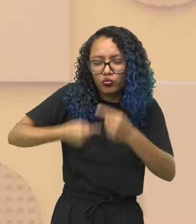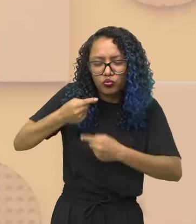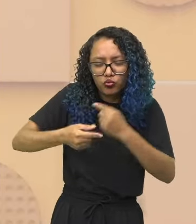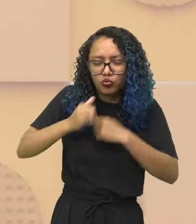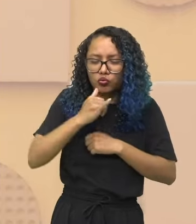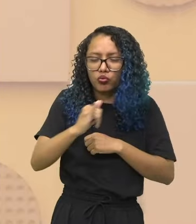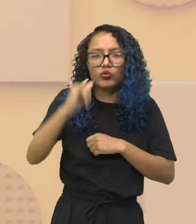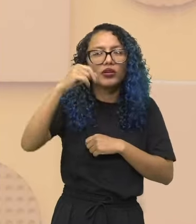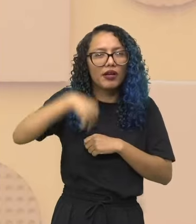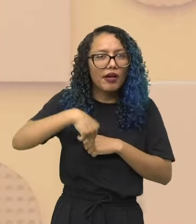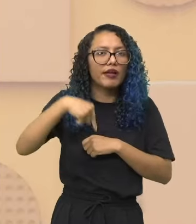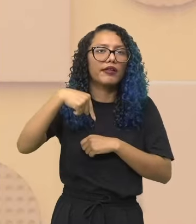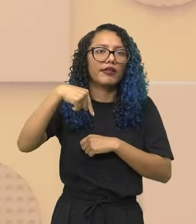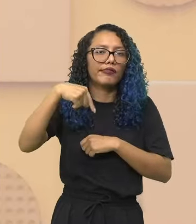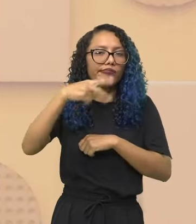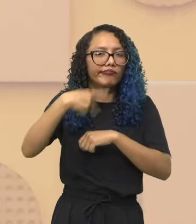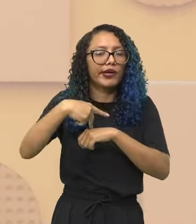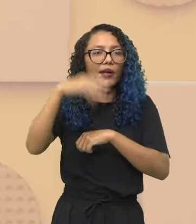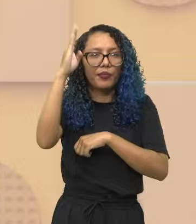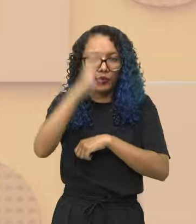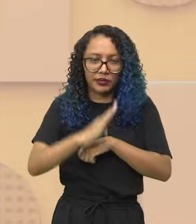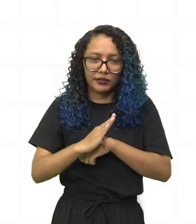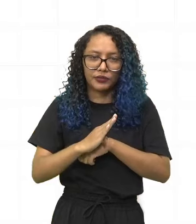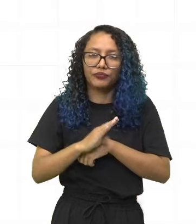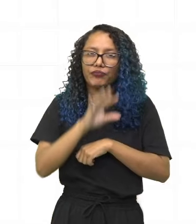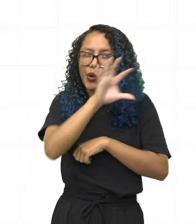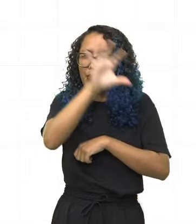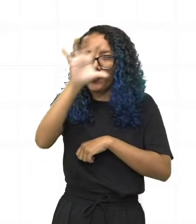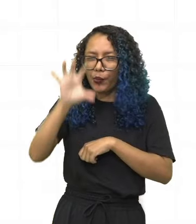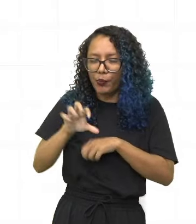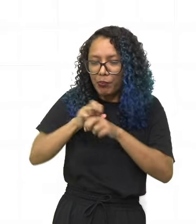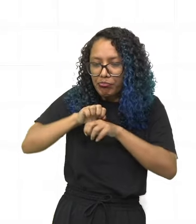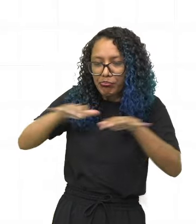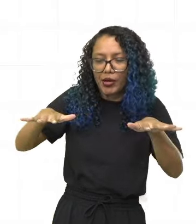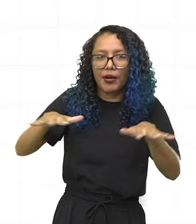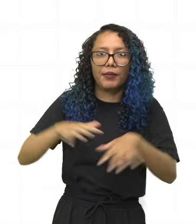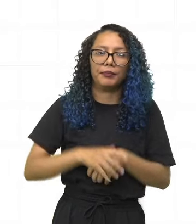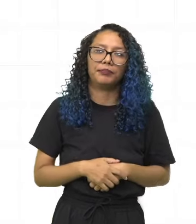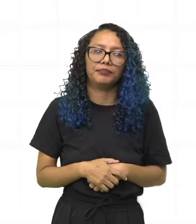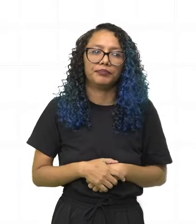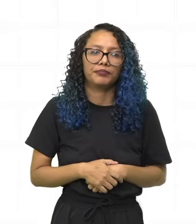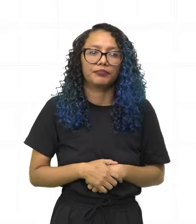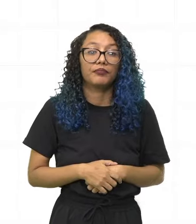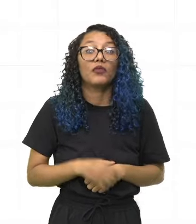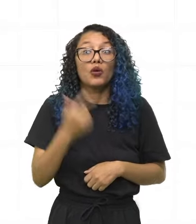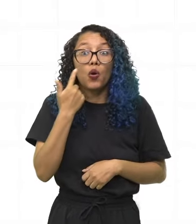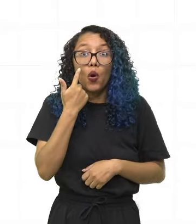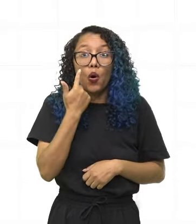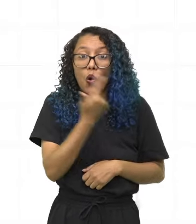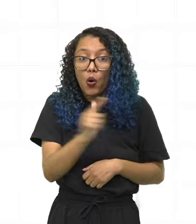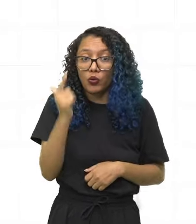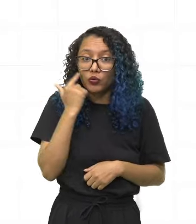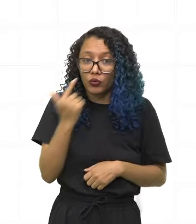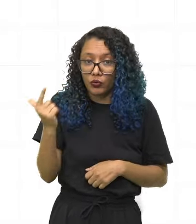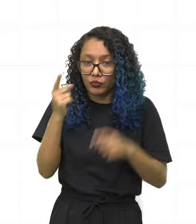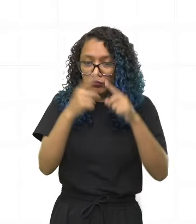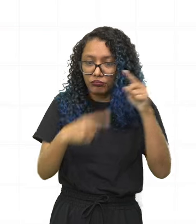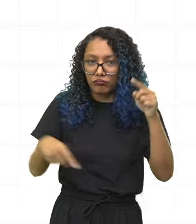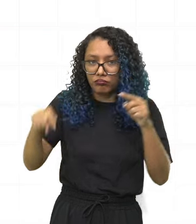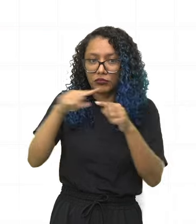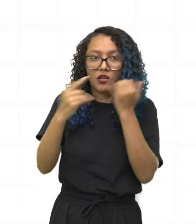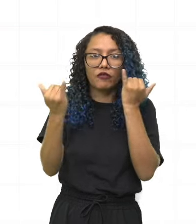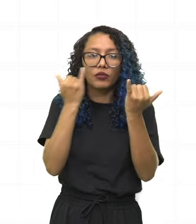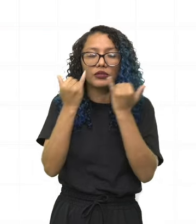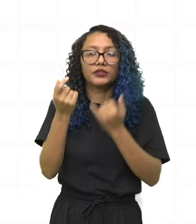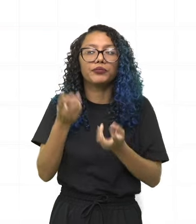Brasil, tá bom? Para as grandes regiões. Nós temos mais um gráfico e aí a gente observa, olha, a participação com